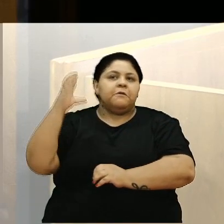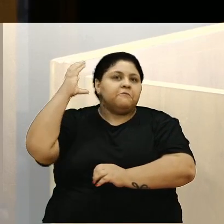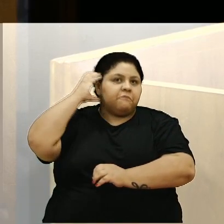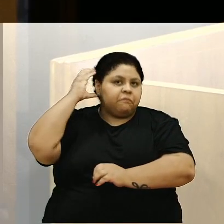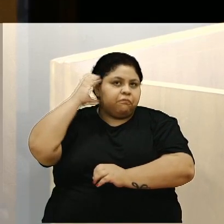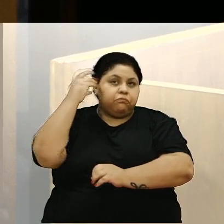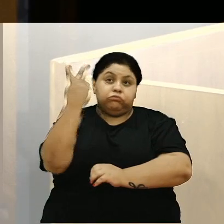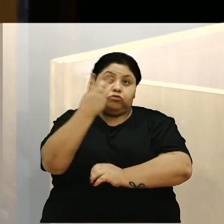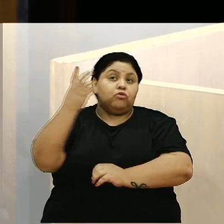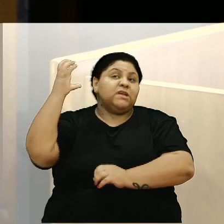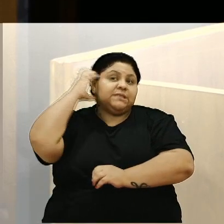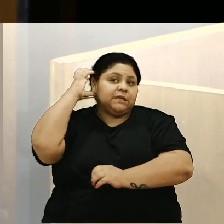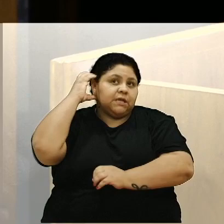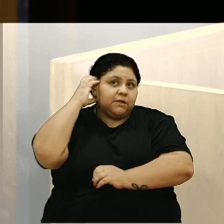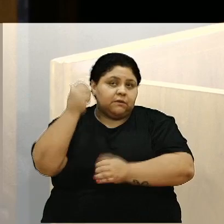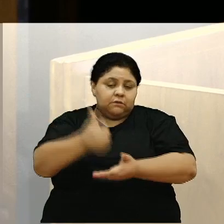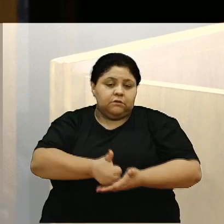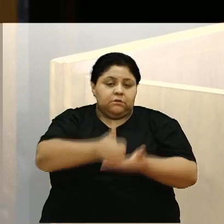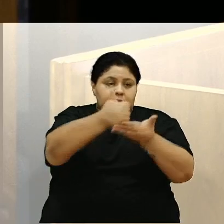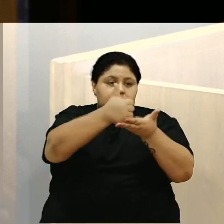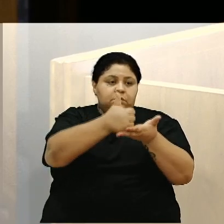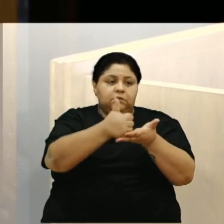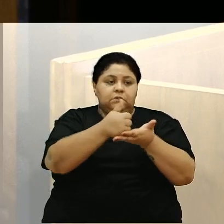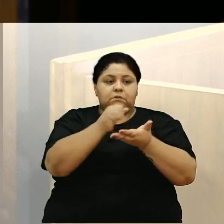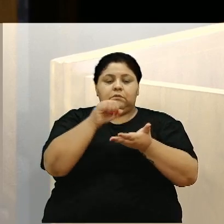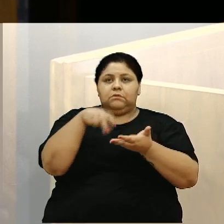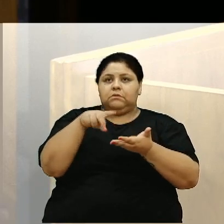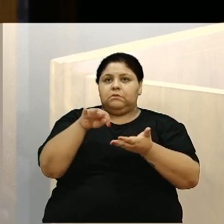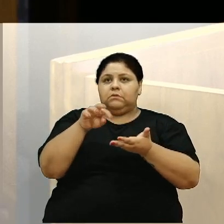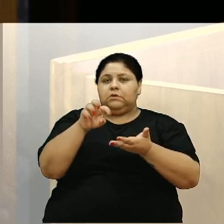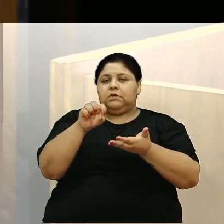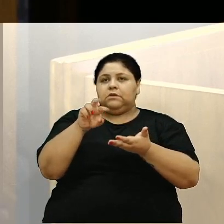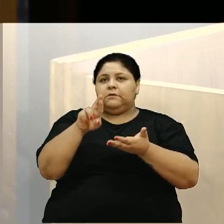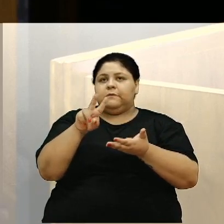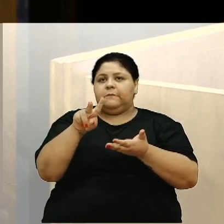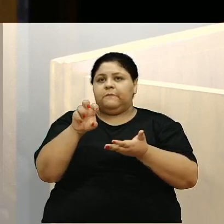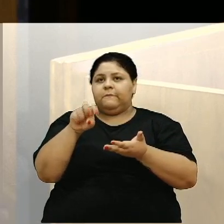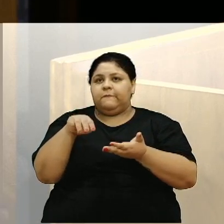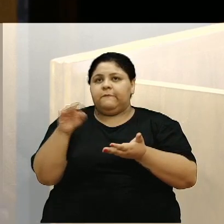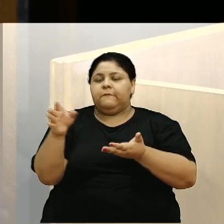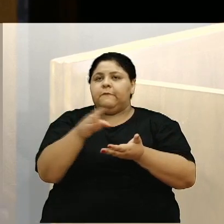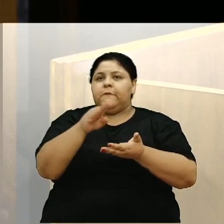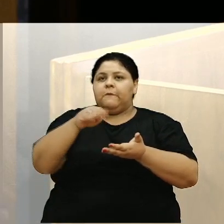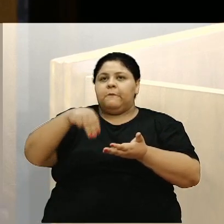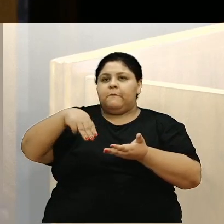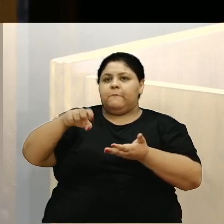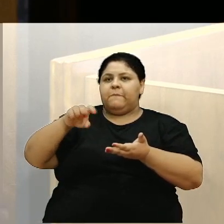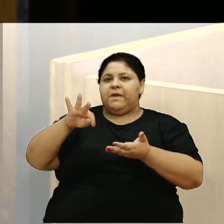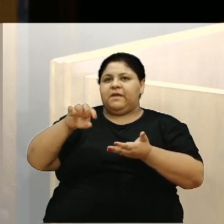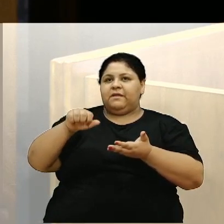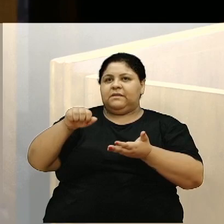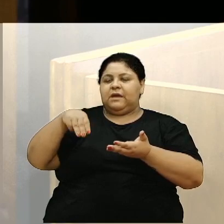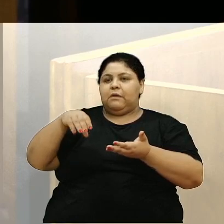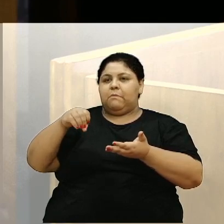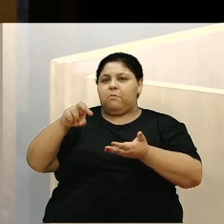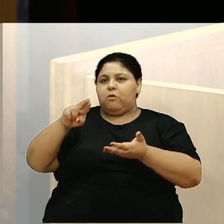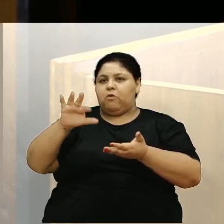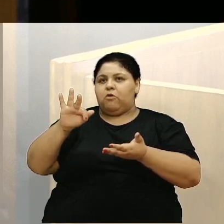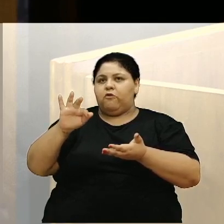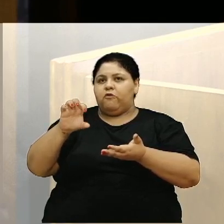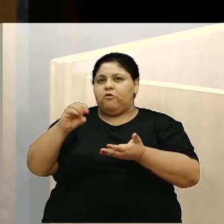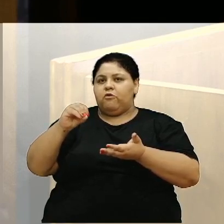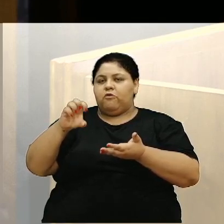Francisco. Apoio publicitário Intervene, Metamorfose, Begin Marketing de Relacionamento,